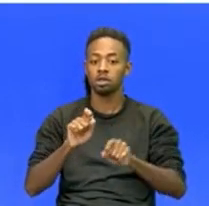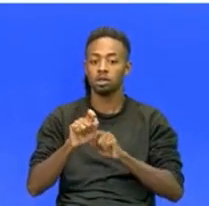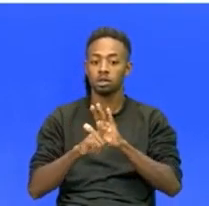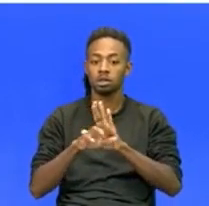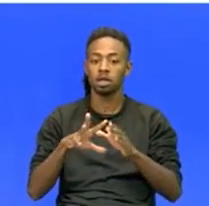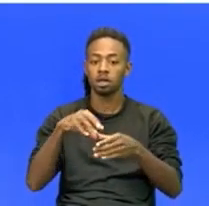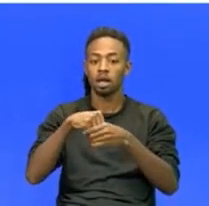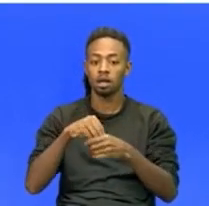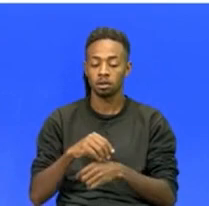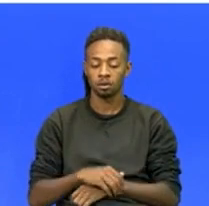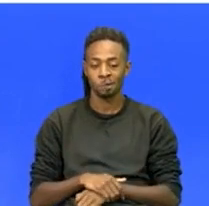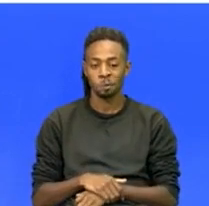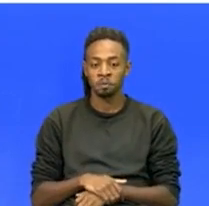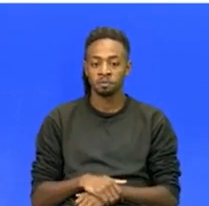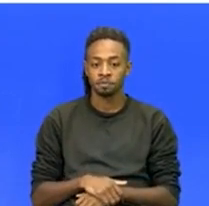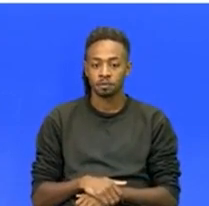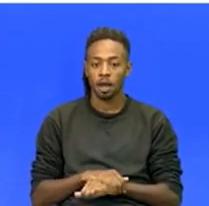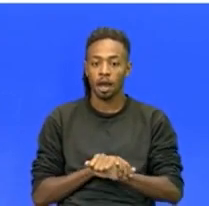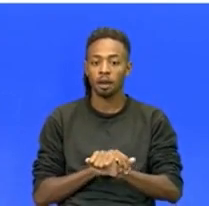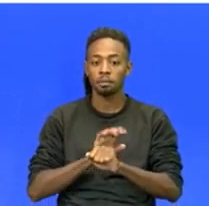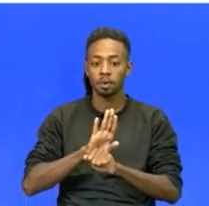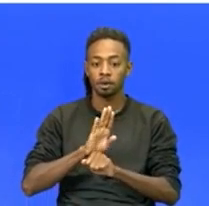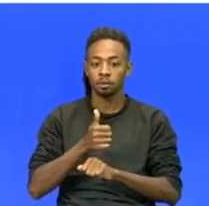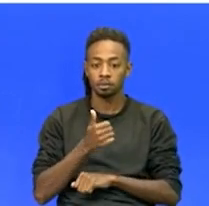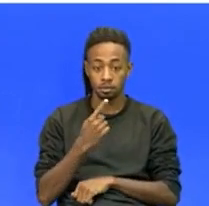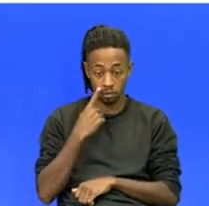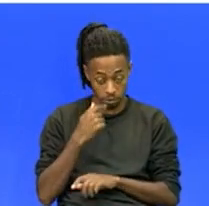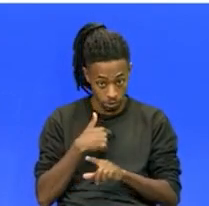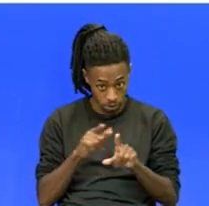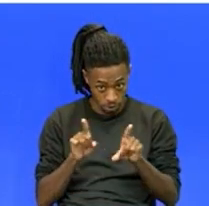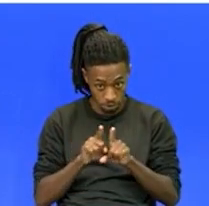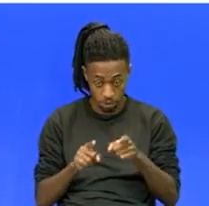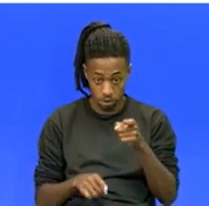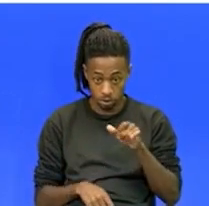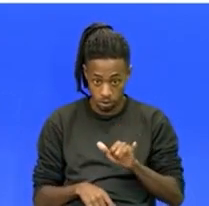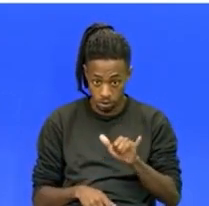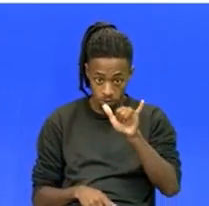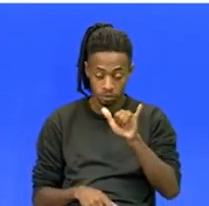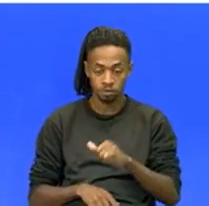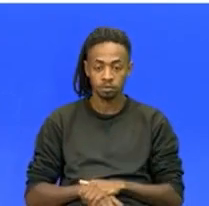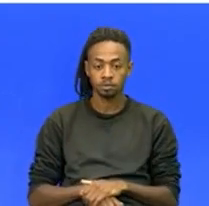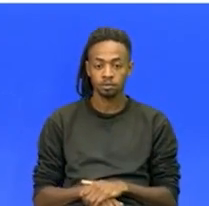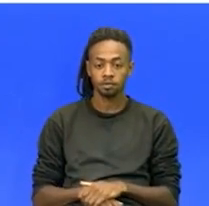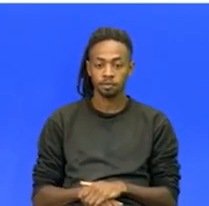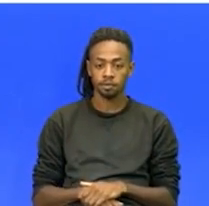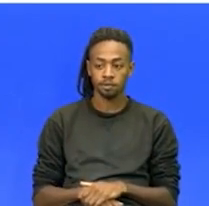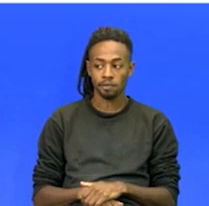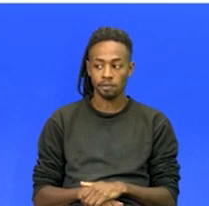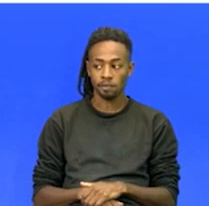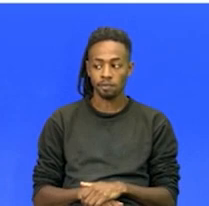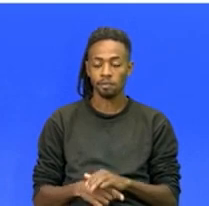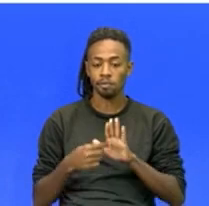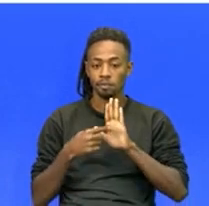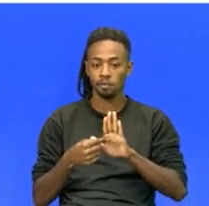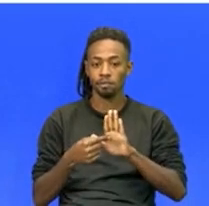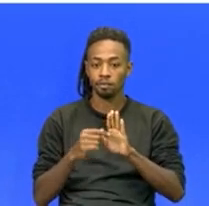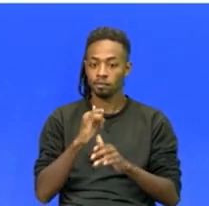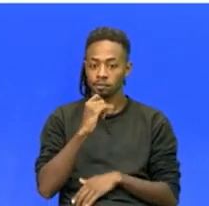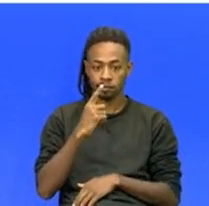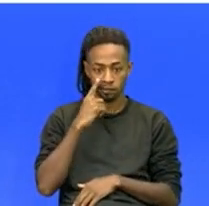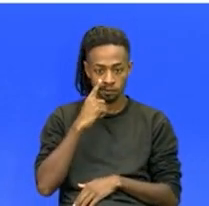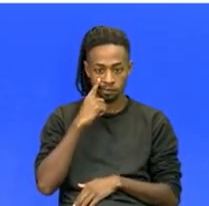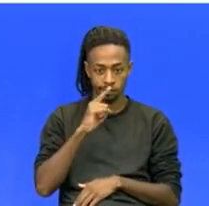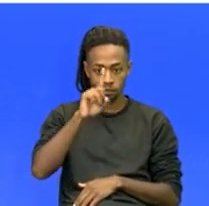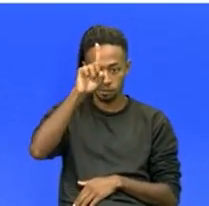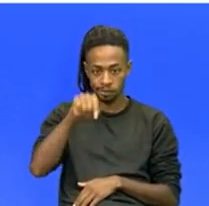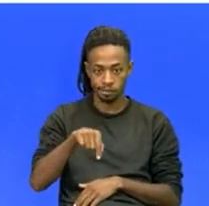compreendido aqui em A e B. Sendo esse XY, aqui nesse gráfico mostrado pelo Winplot, que